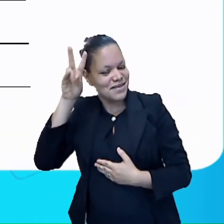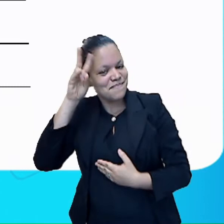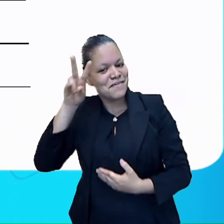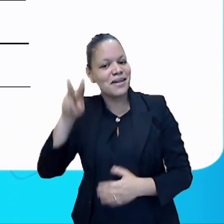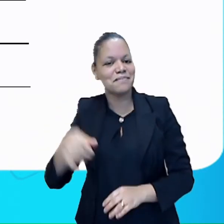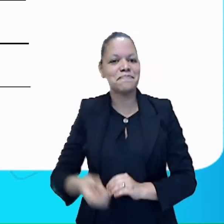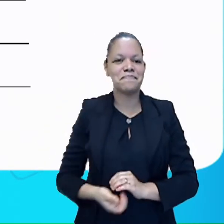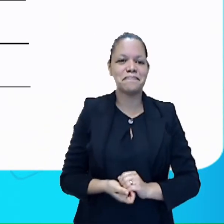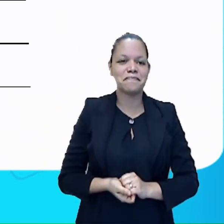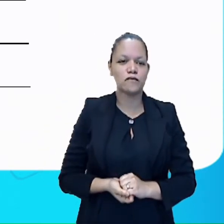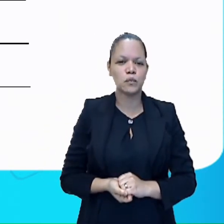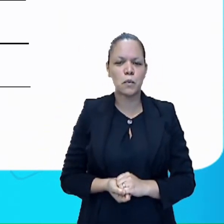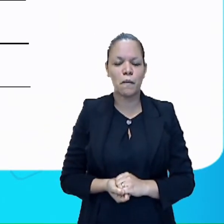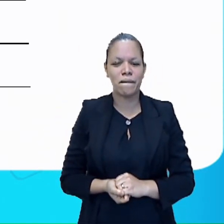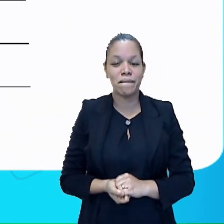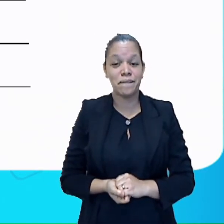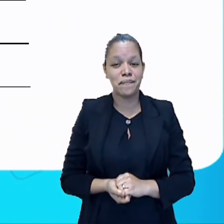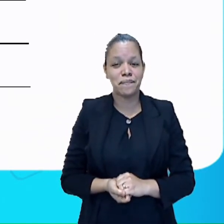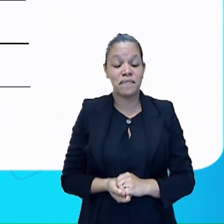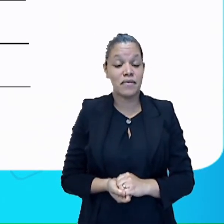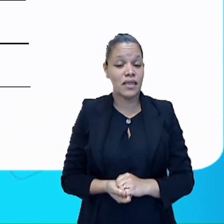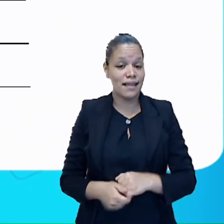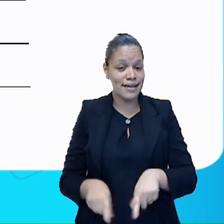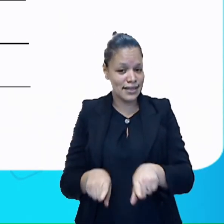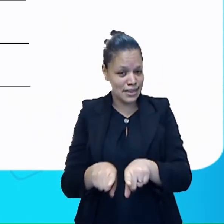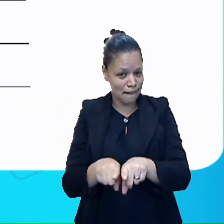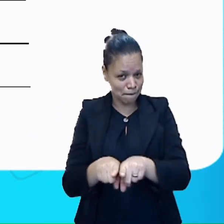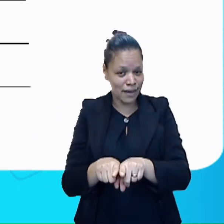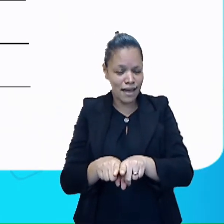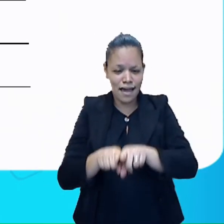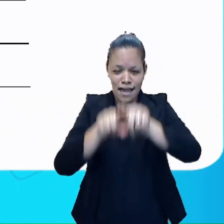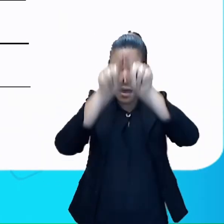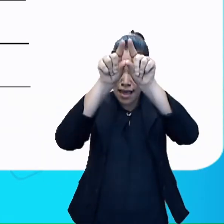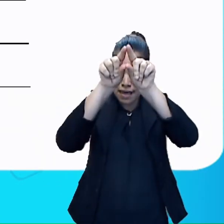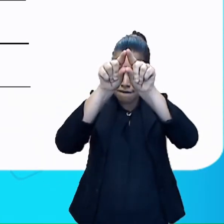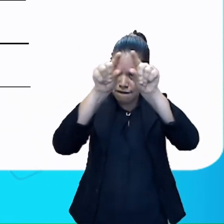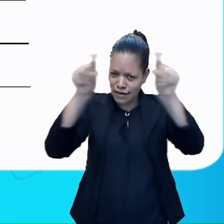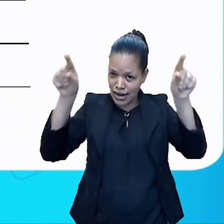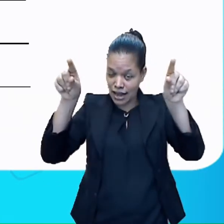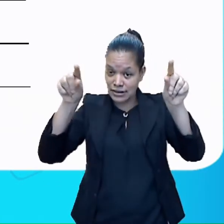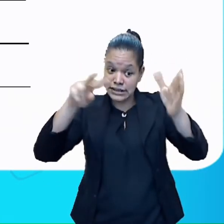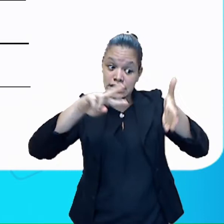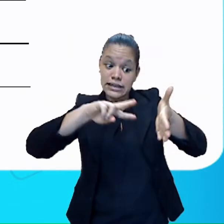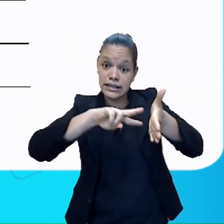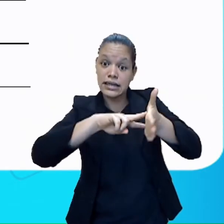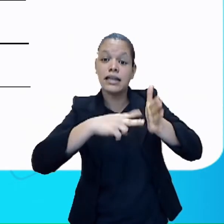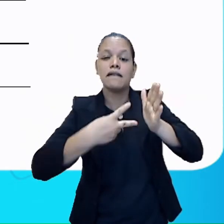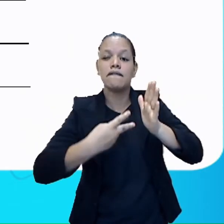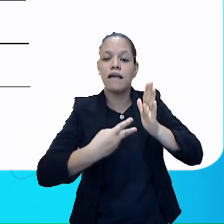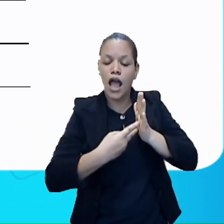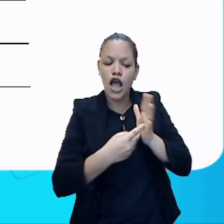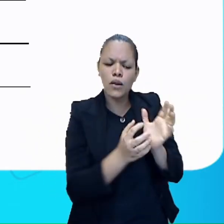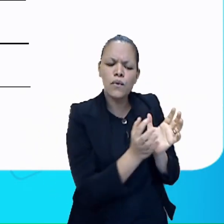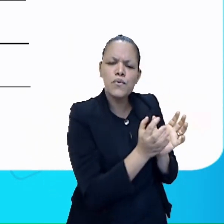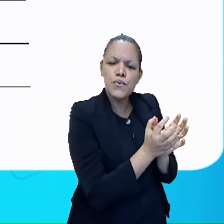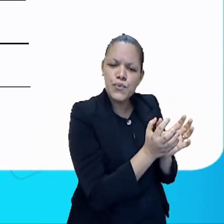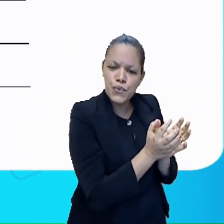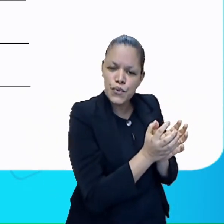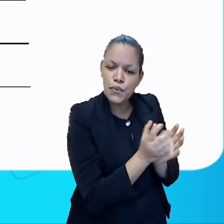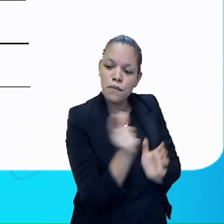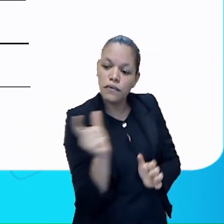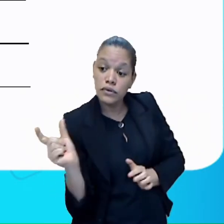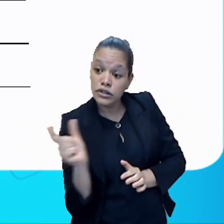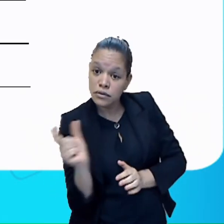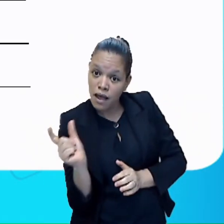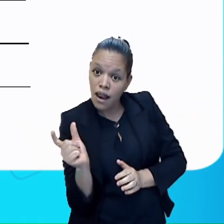memória. Lembre-se que frase é um conjunto de palavras que transmitem uma